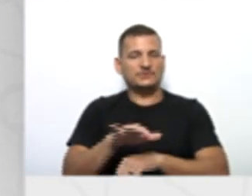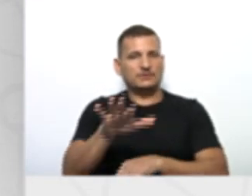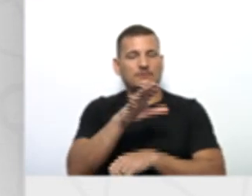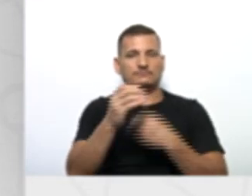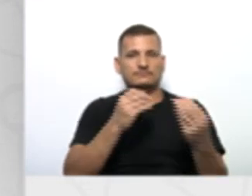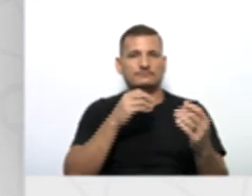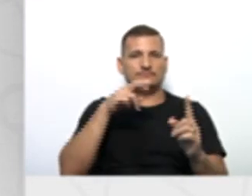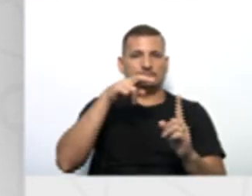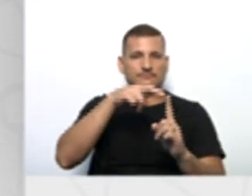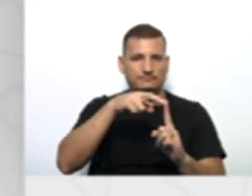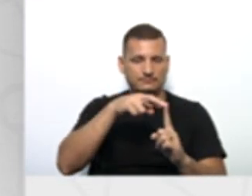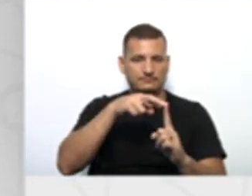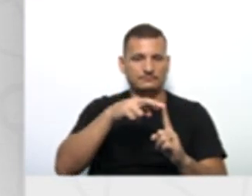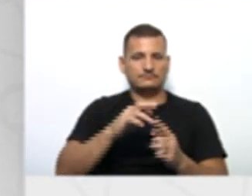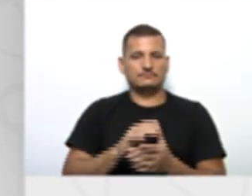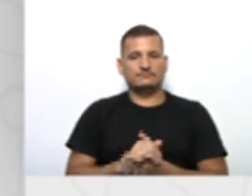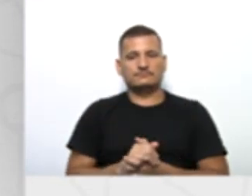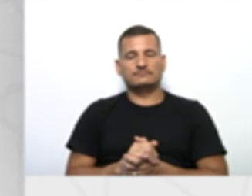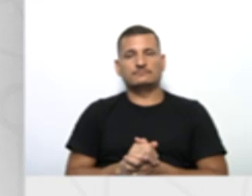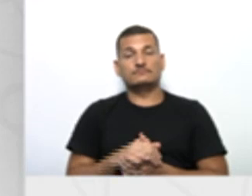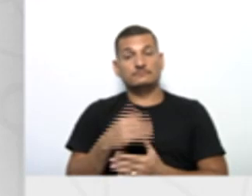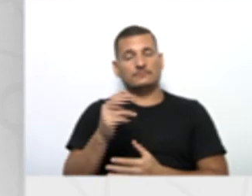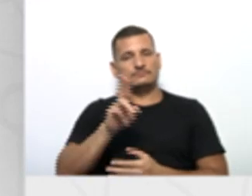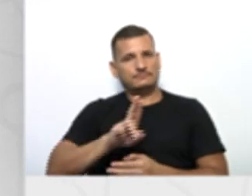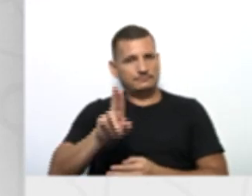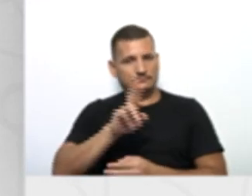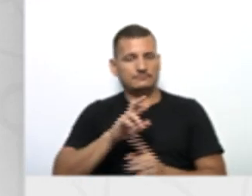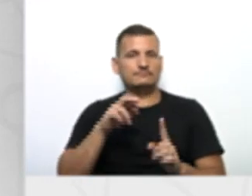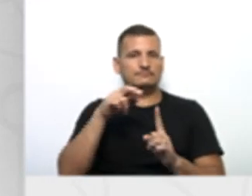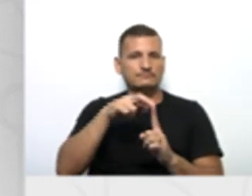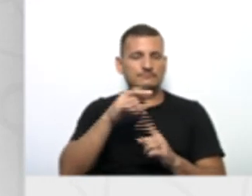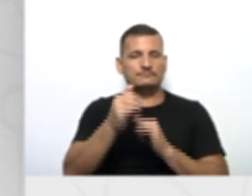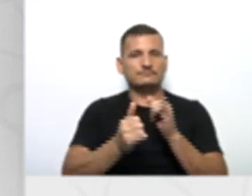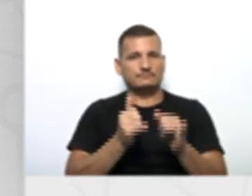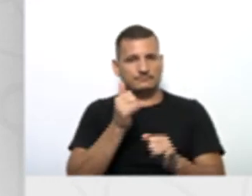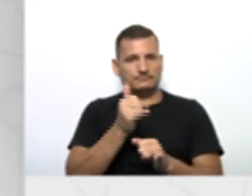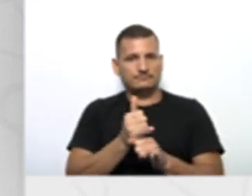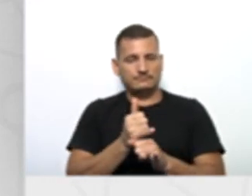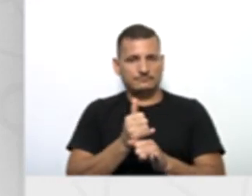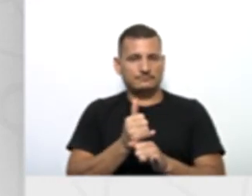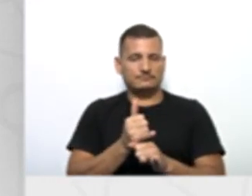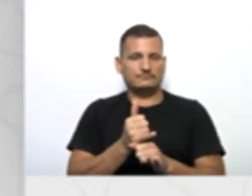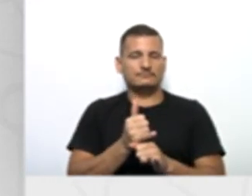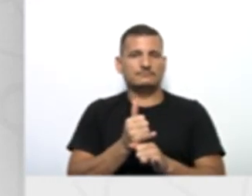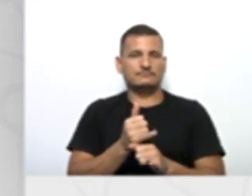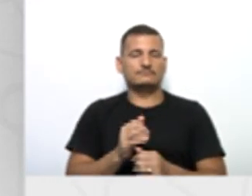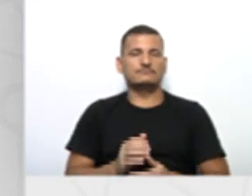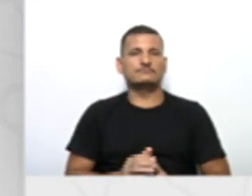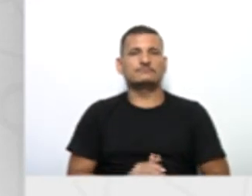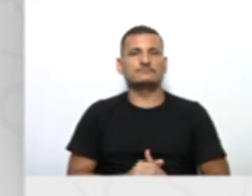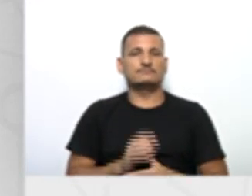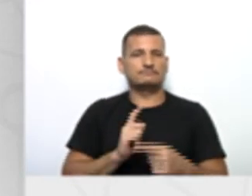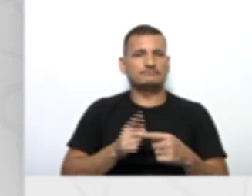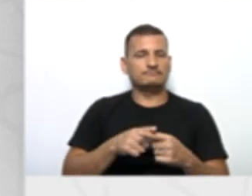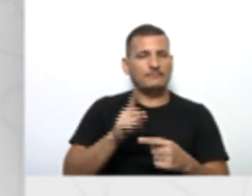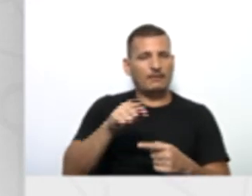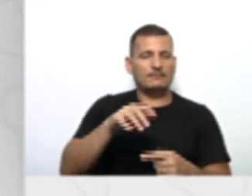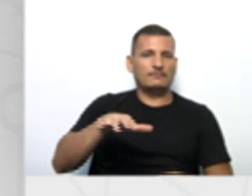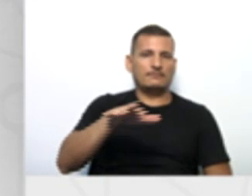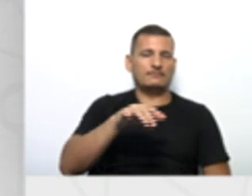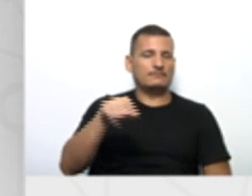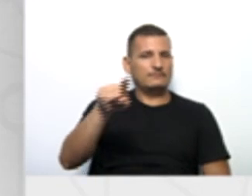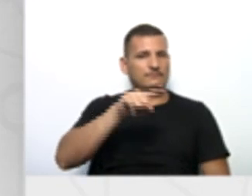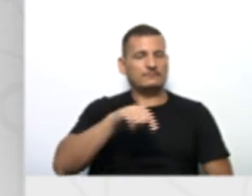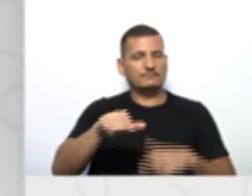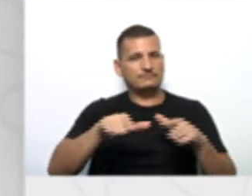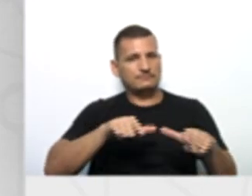as referências. Então, a gente vai usar muito referência da internet, obviamente, porque vocês, né, é a área de vocês, vocês vão